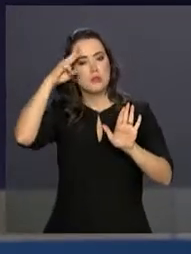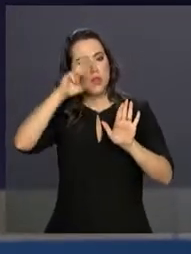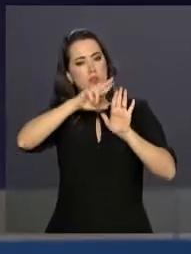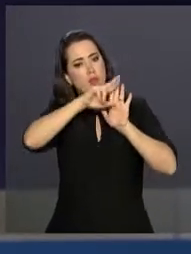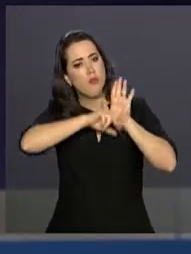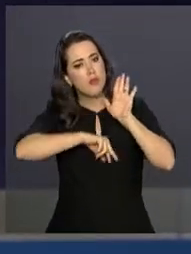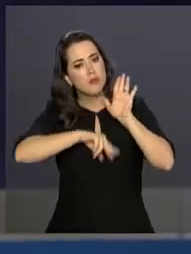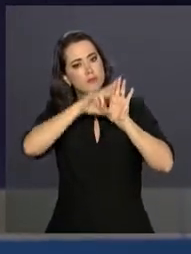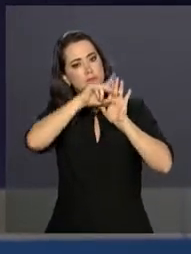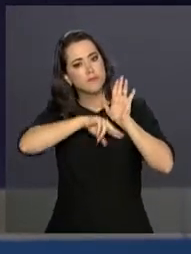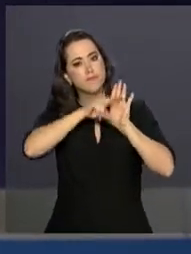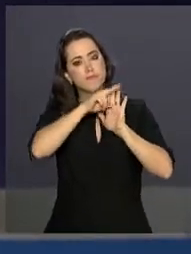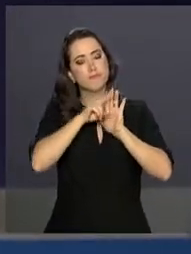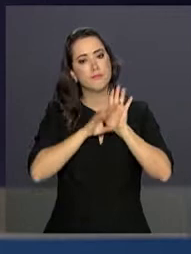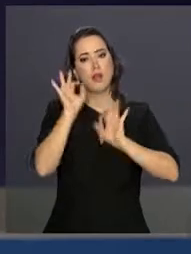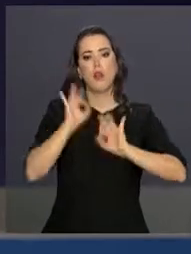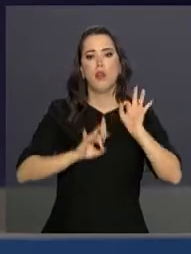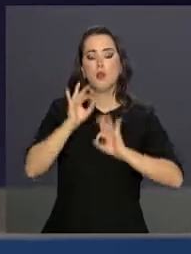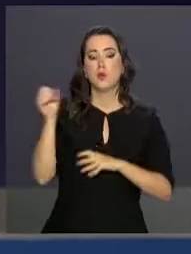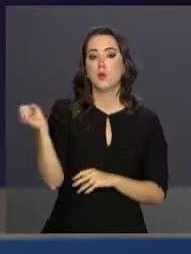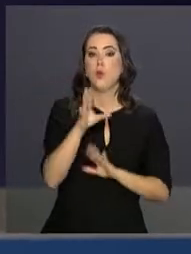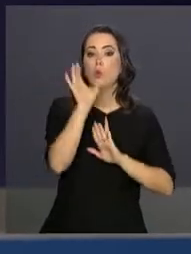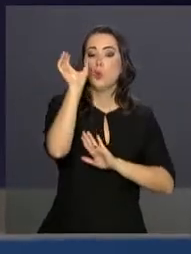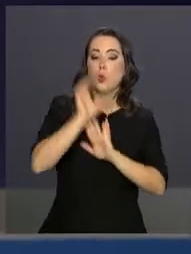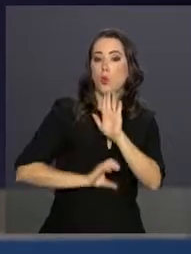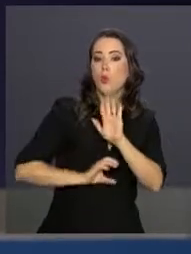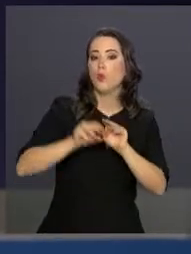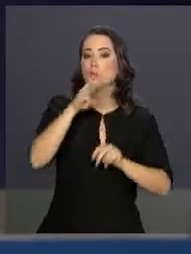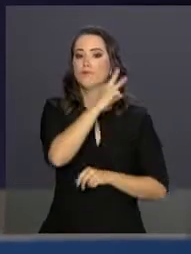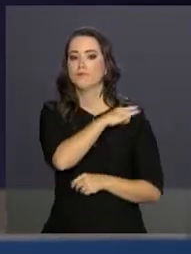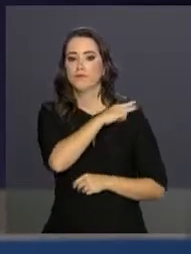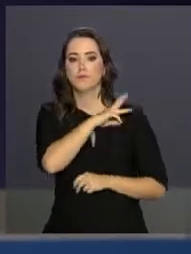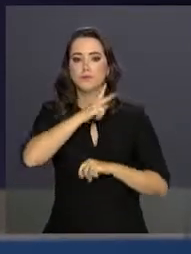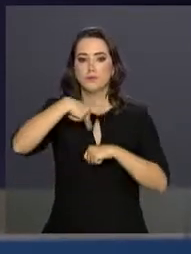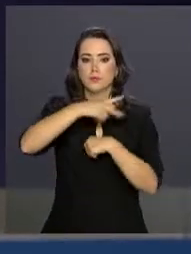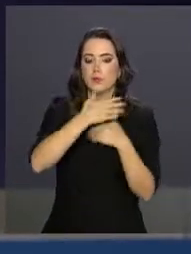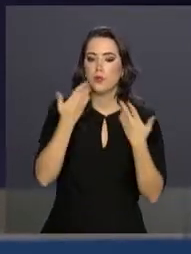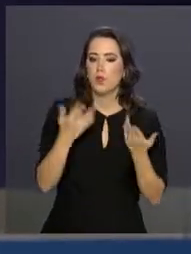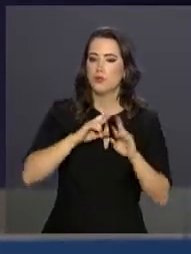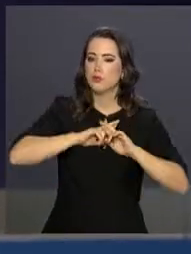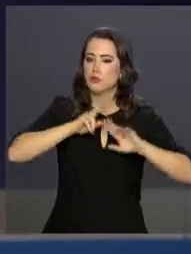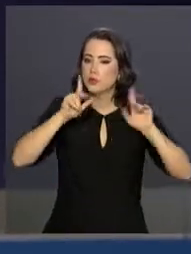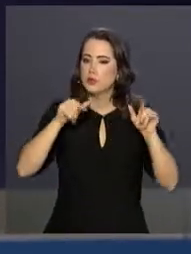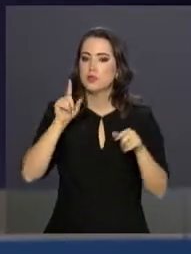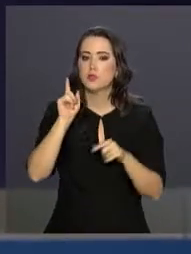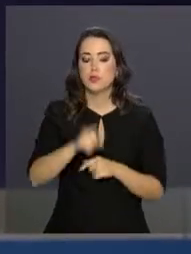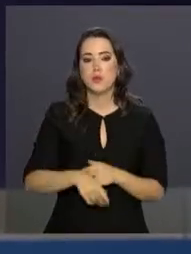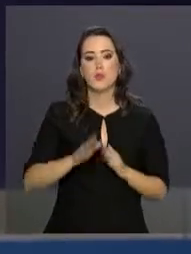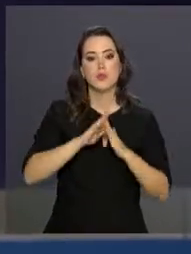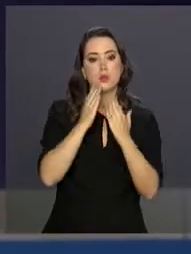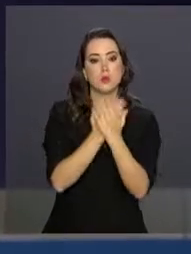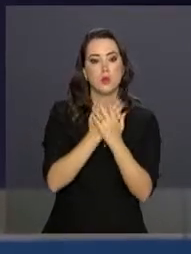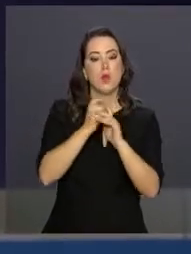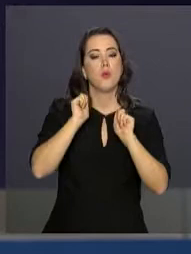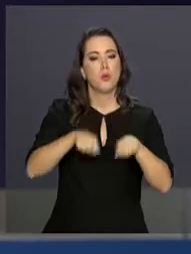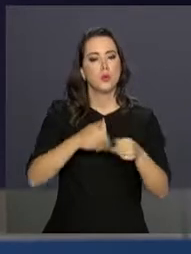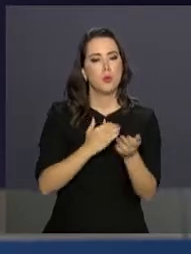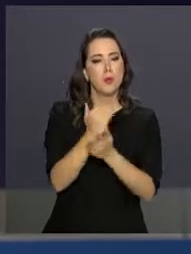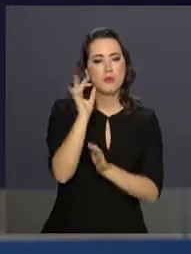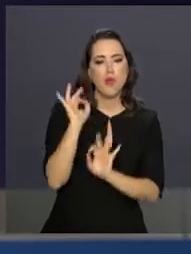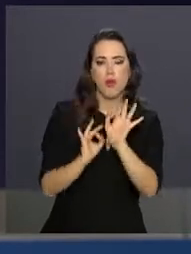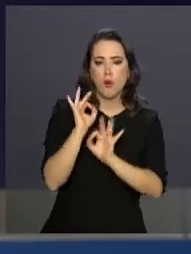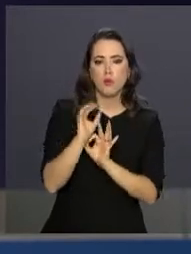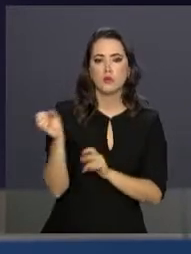que vai orientar a elaboração do novo currículo do ensino médio no país com essas diretrizes as escolas já podem começar a